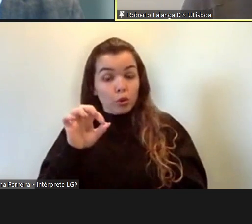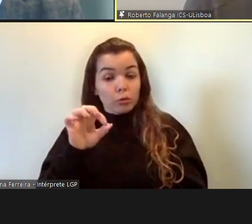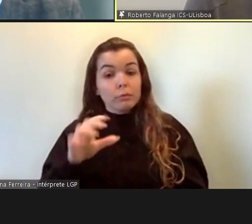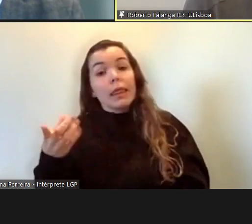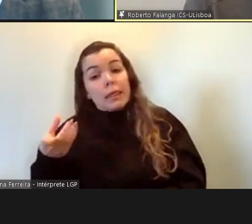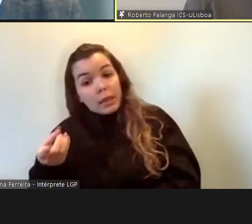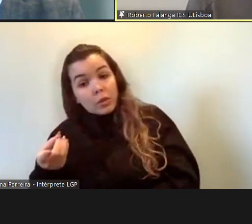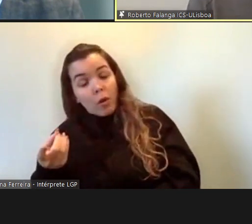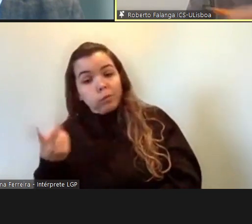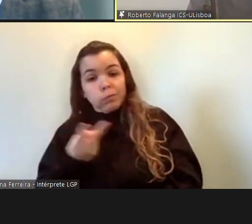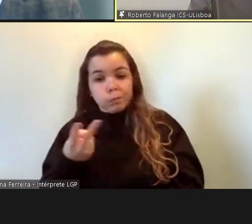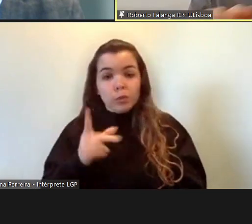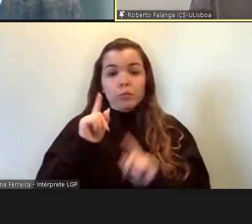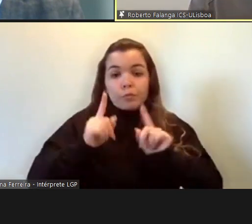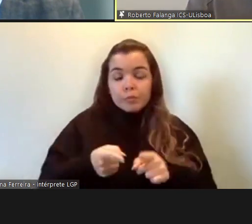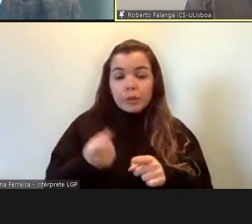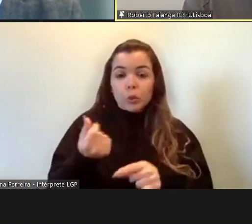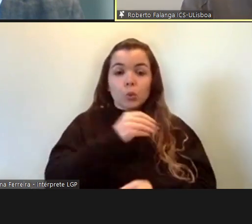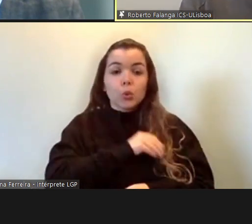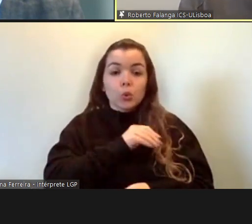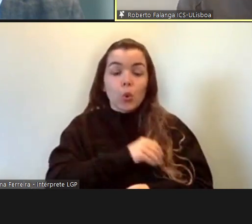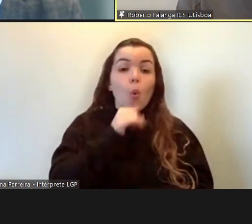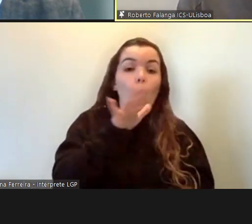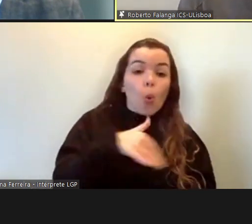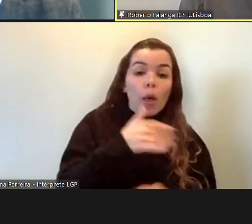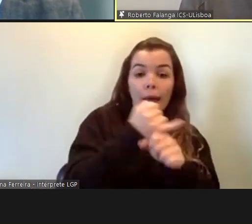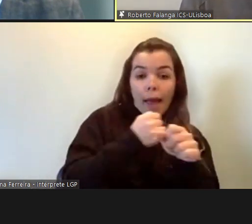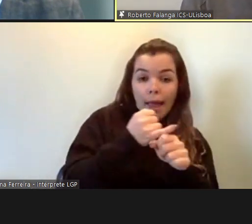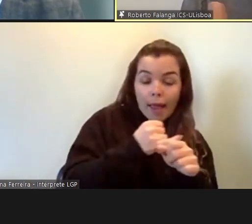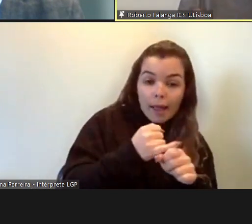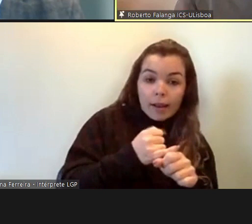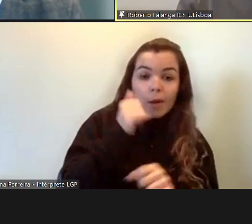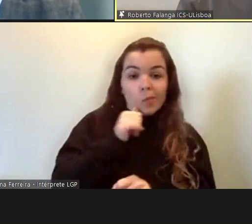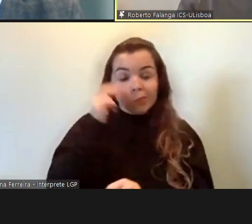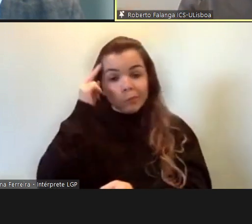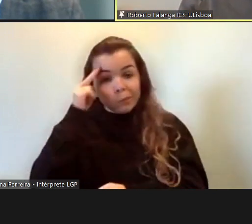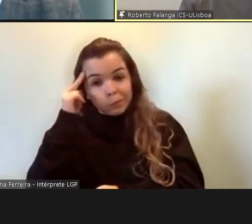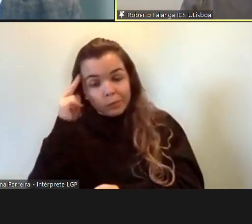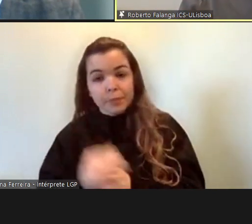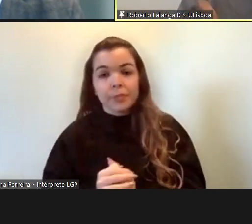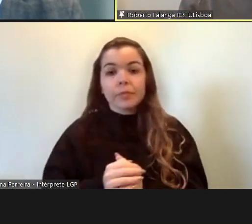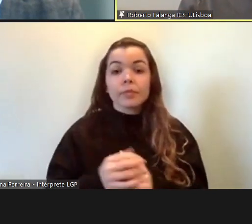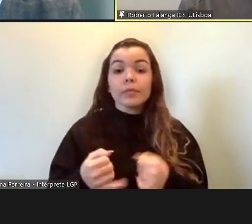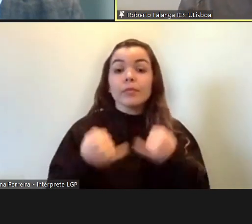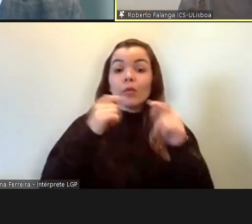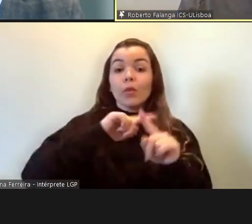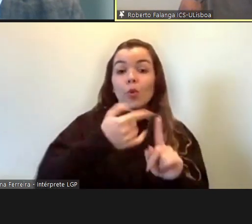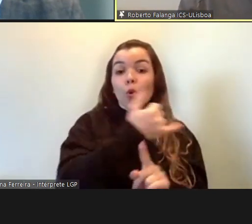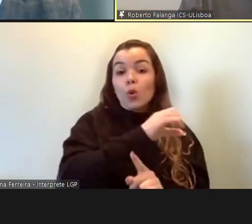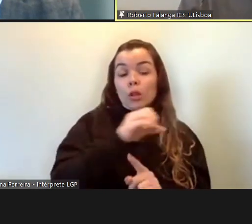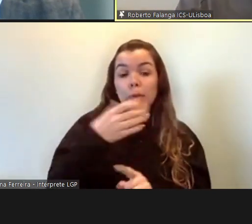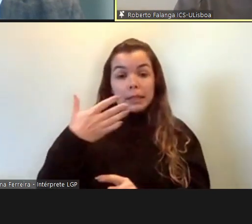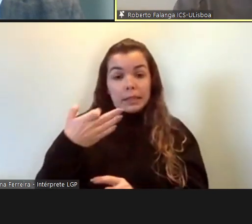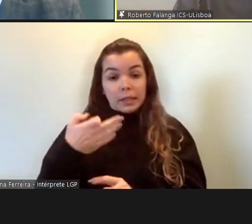participativos à escala regional, portanto, na Madeira e nos Açores. E em 2017, o próprio